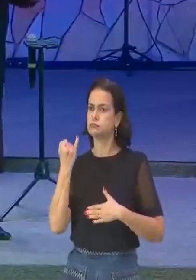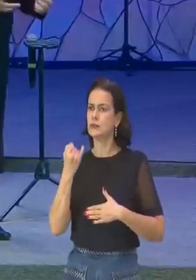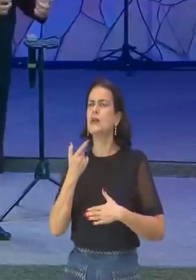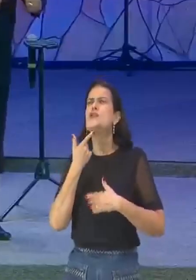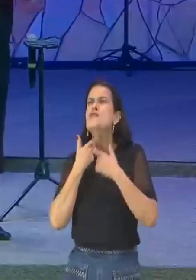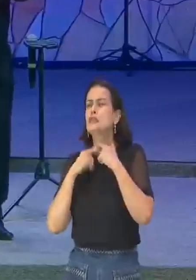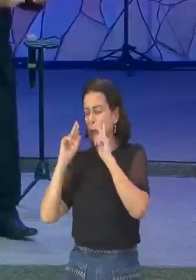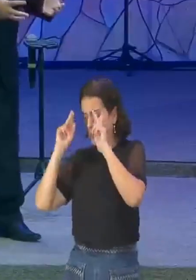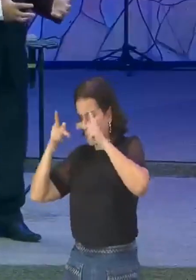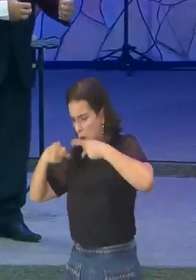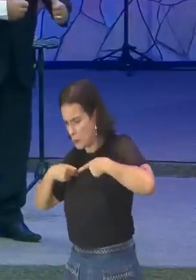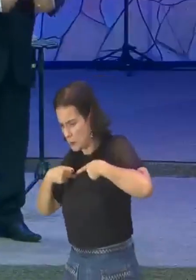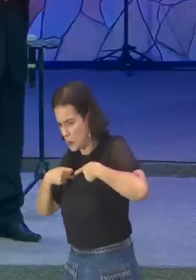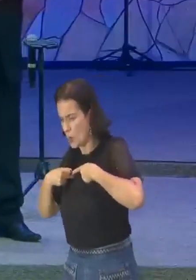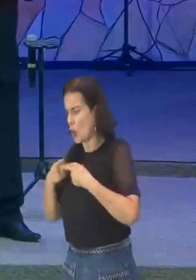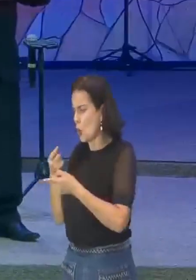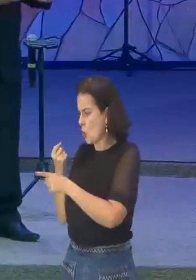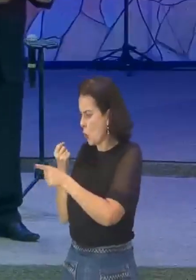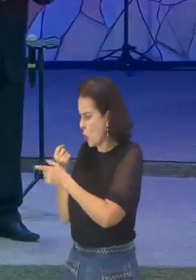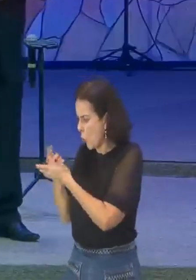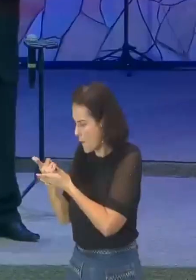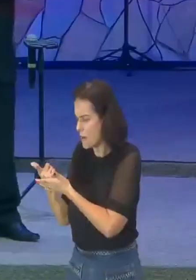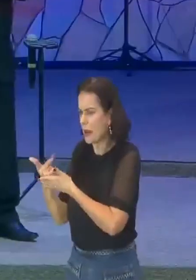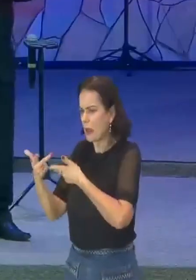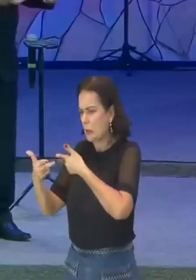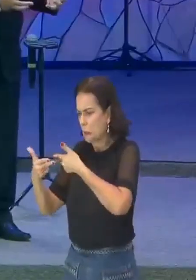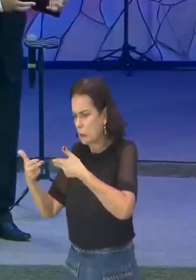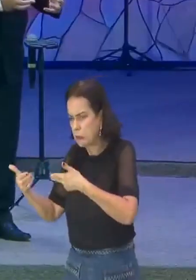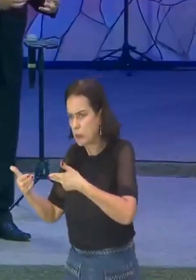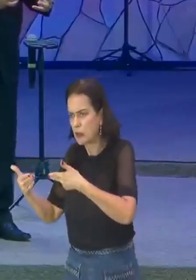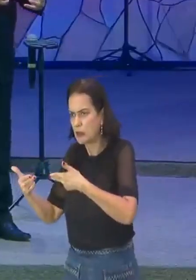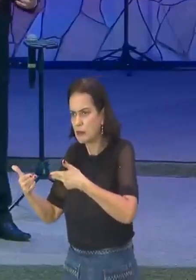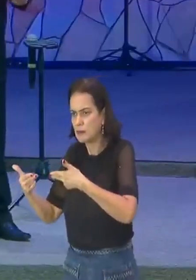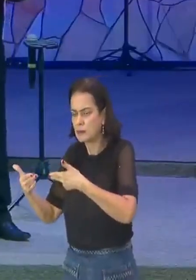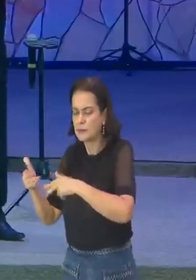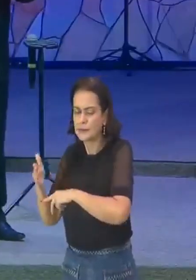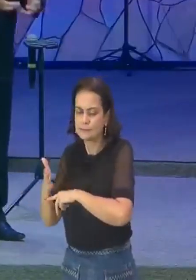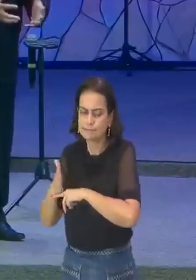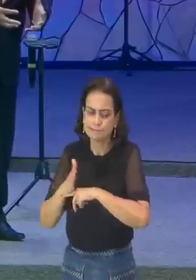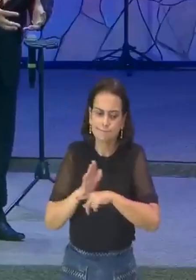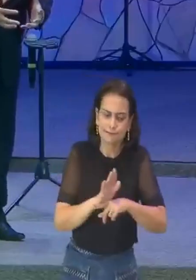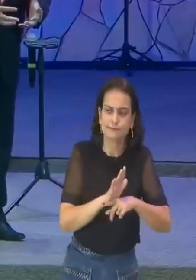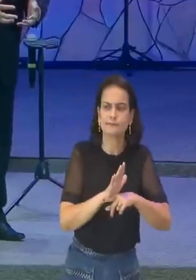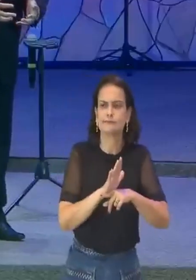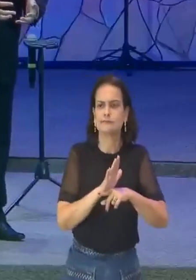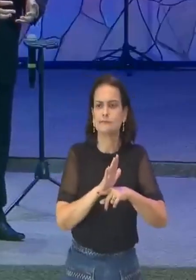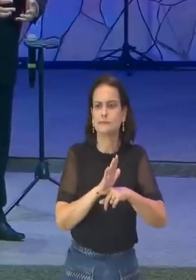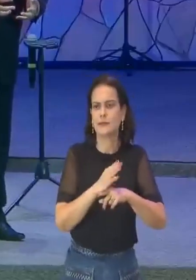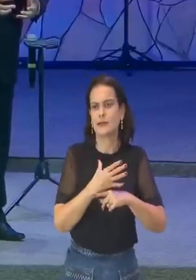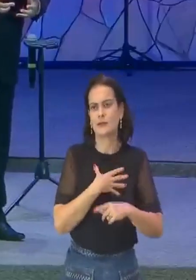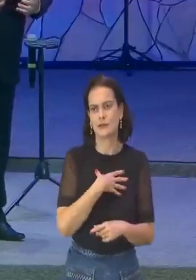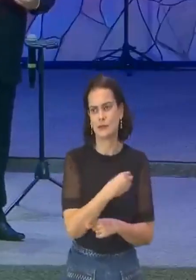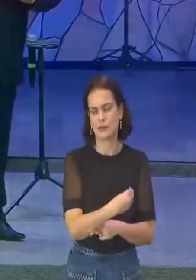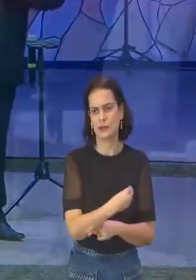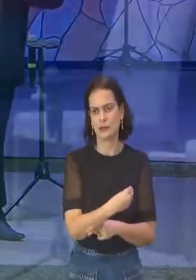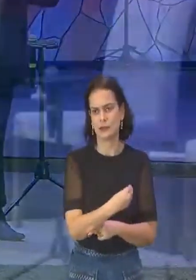que ela gostaria de comprar, de abdicar aquilo que ela gostaria de ter, de possuir naquele momento, por